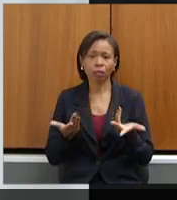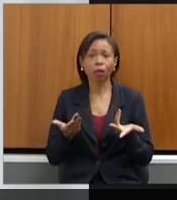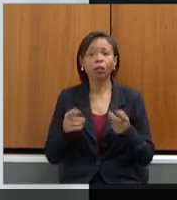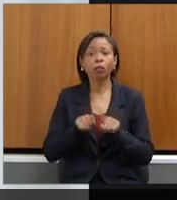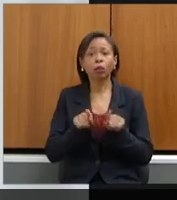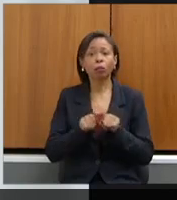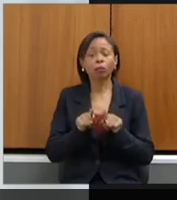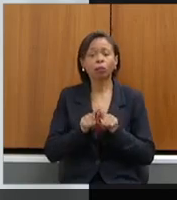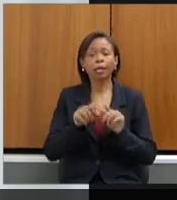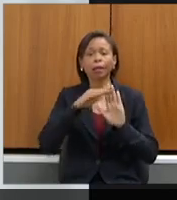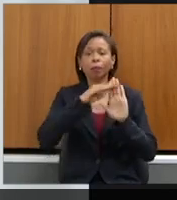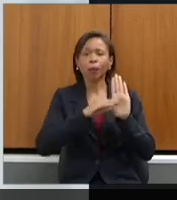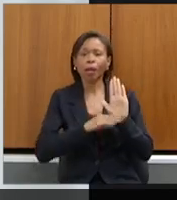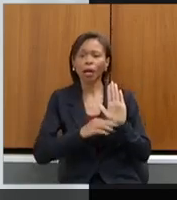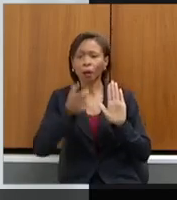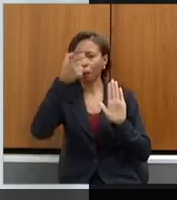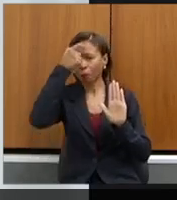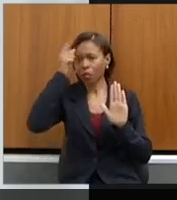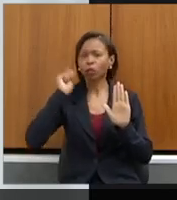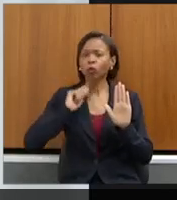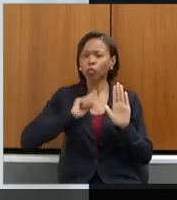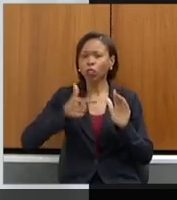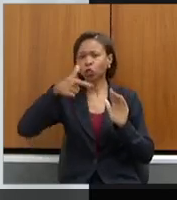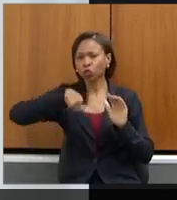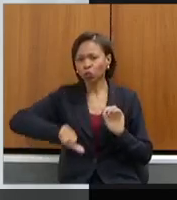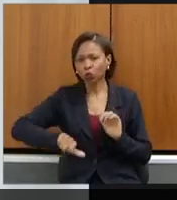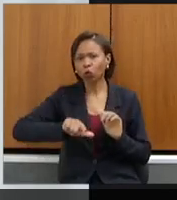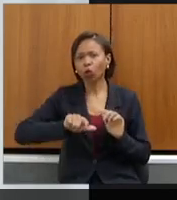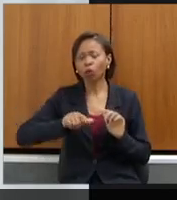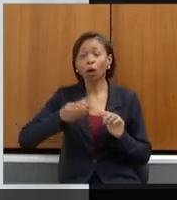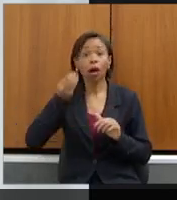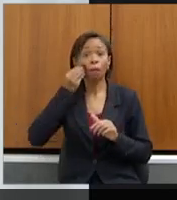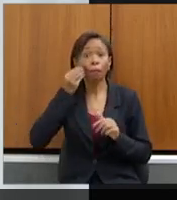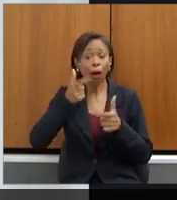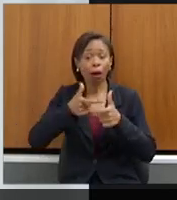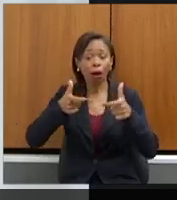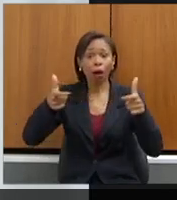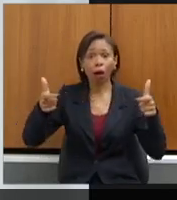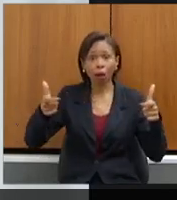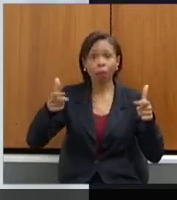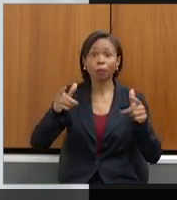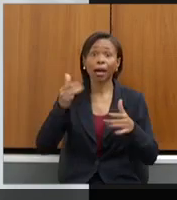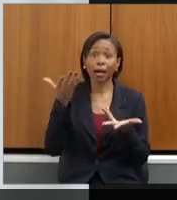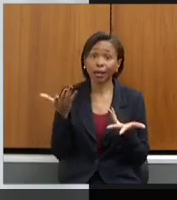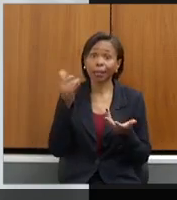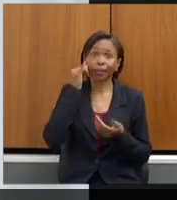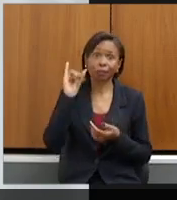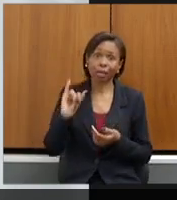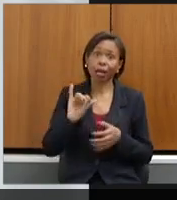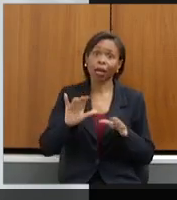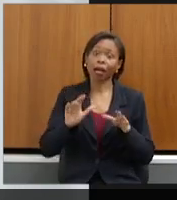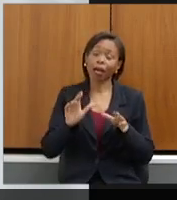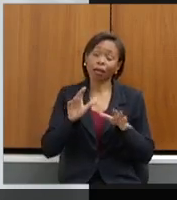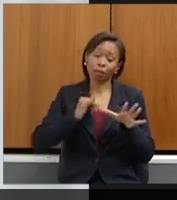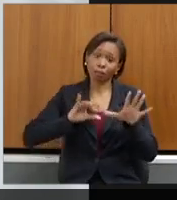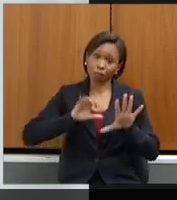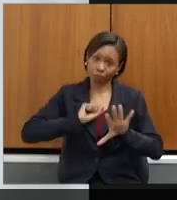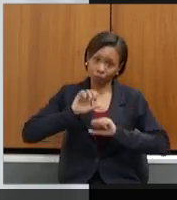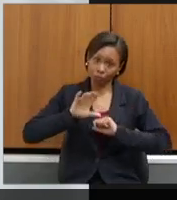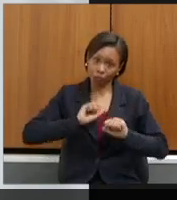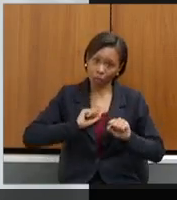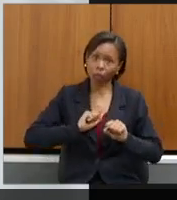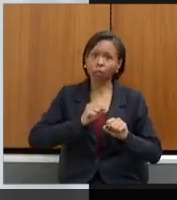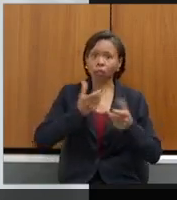arrebentando do menos conscientes de frente e realização de testagem para se antecipar os outros Contagem aquele está com a criação tão da